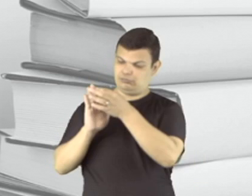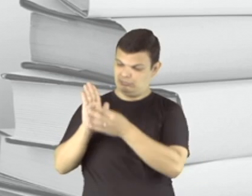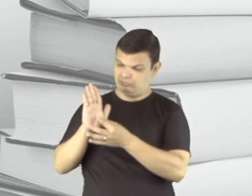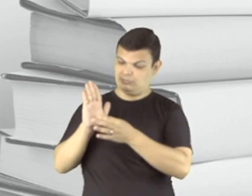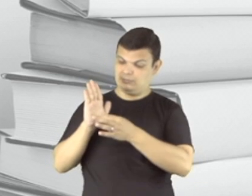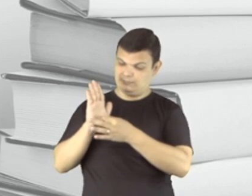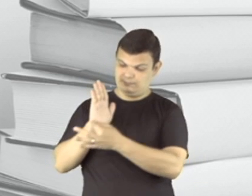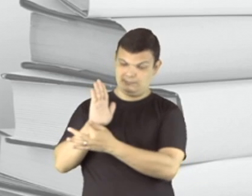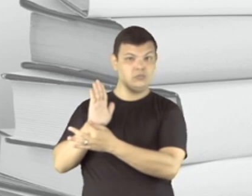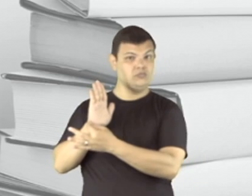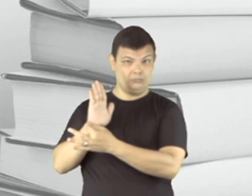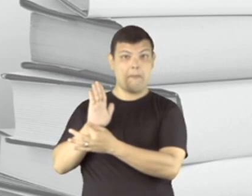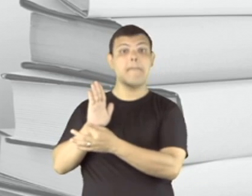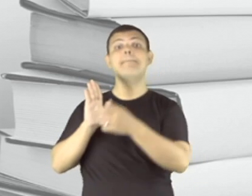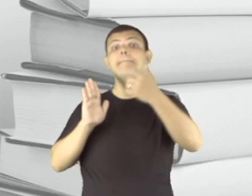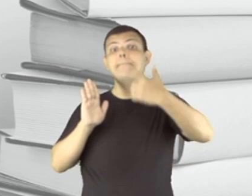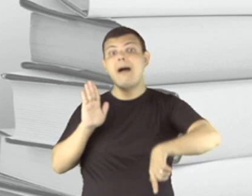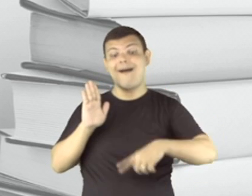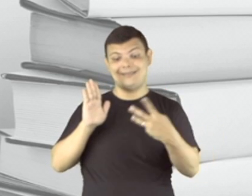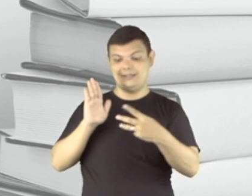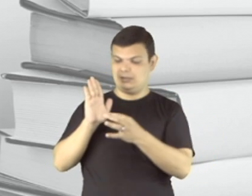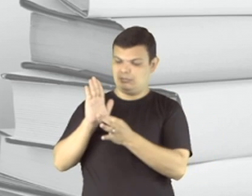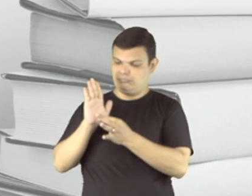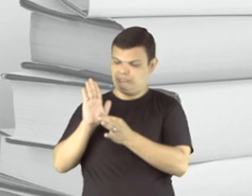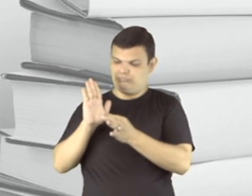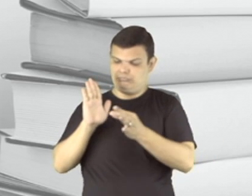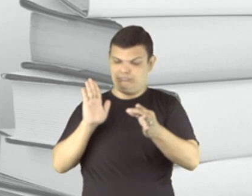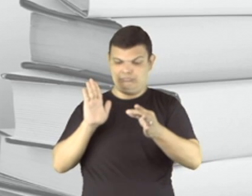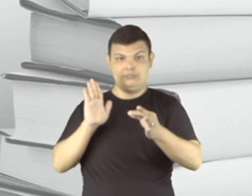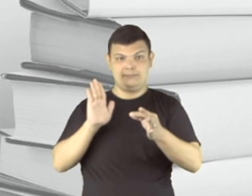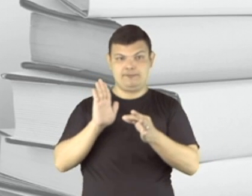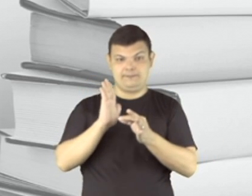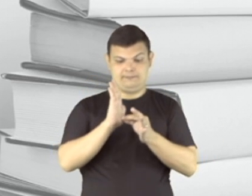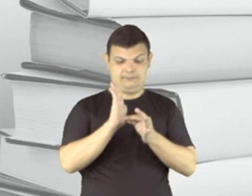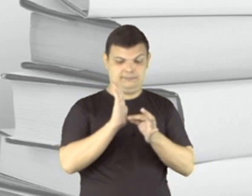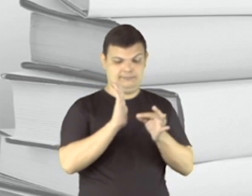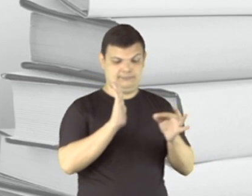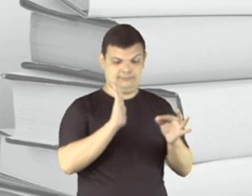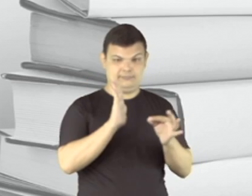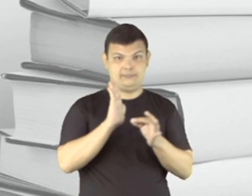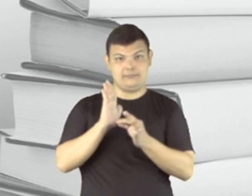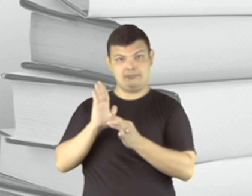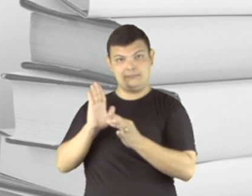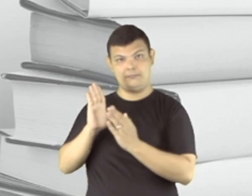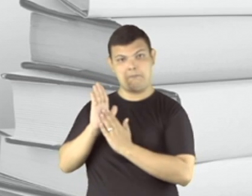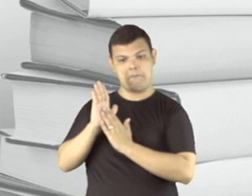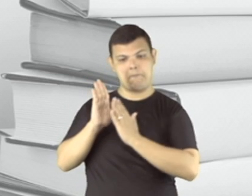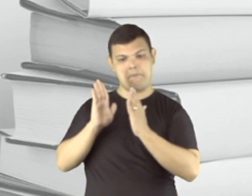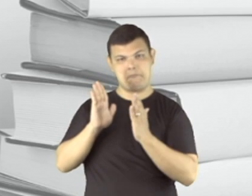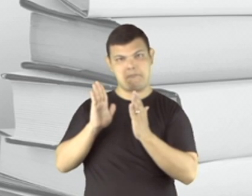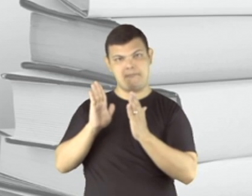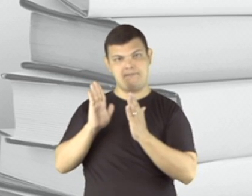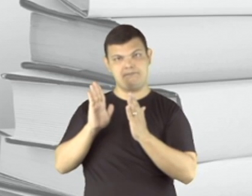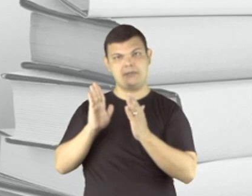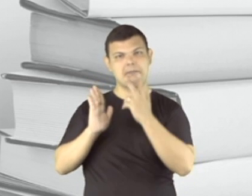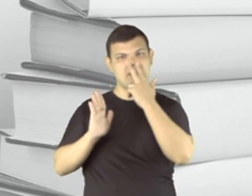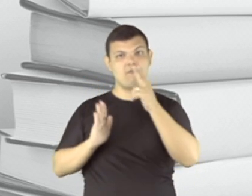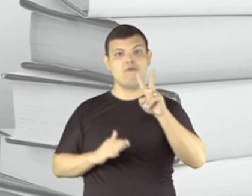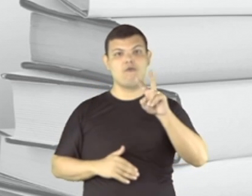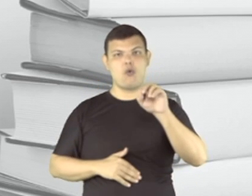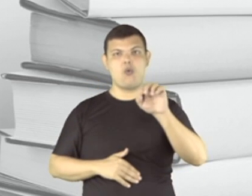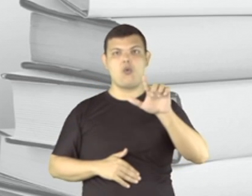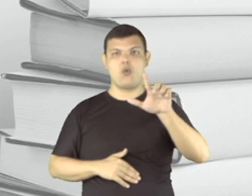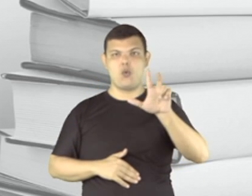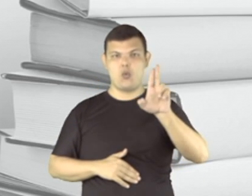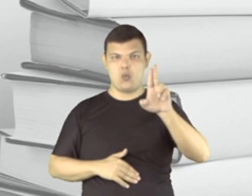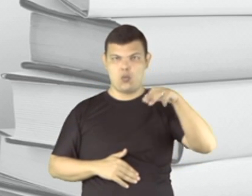comprimento, nós temos também a profundidade aqui, ó, que seria a questão que nós chamamos de conceito de volume.